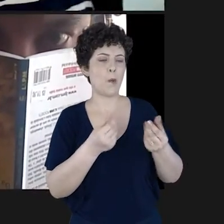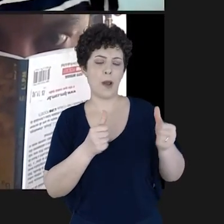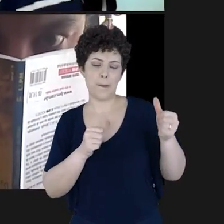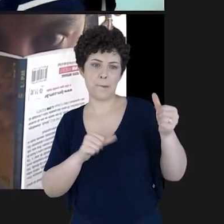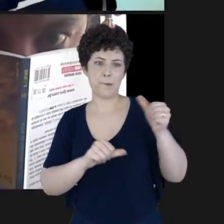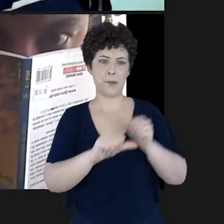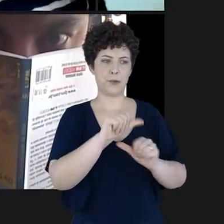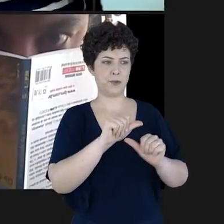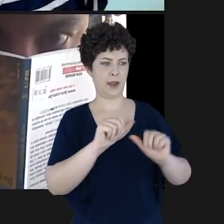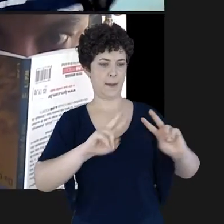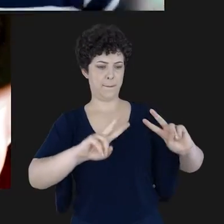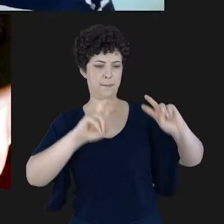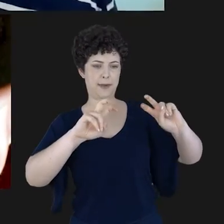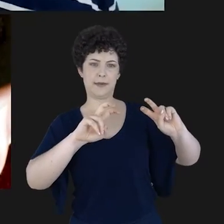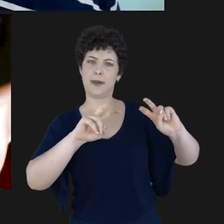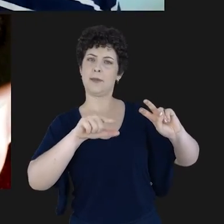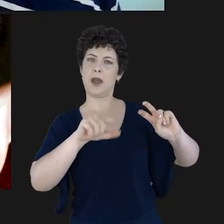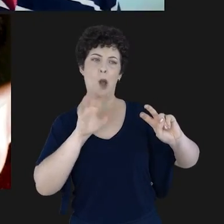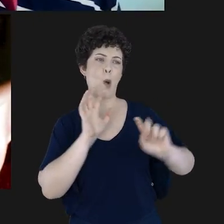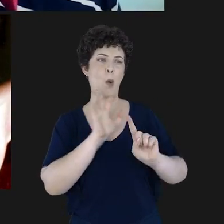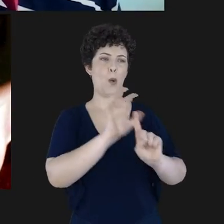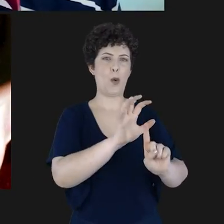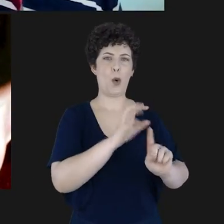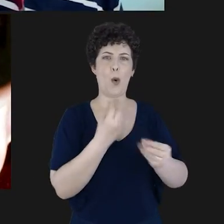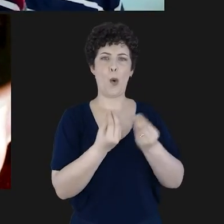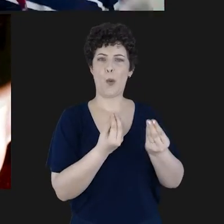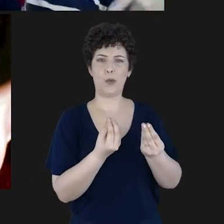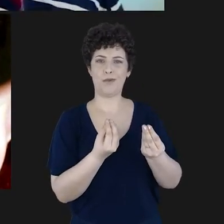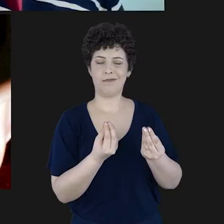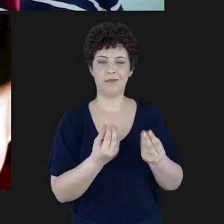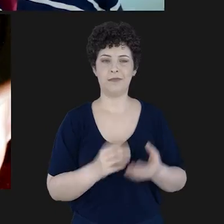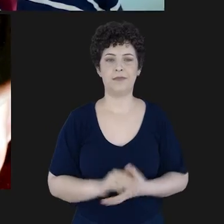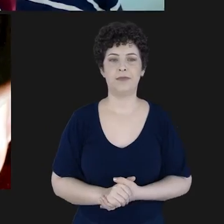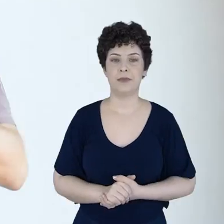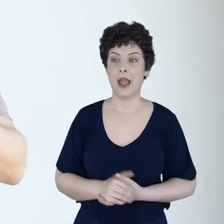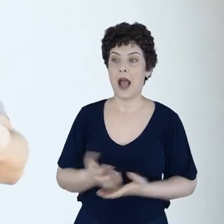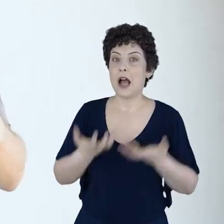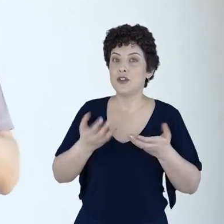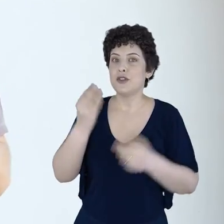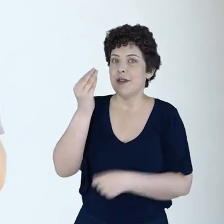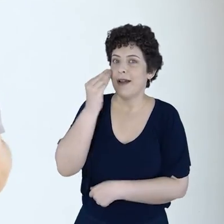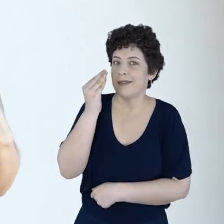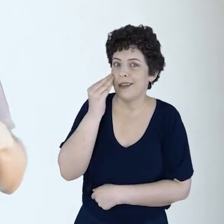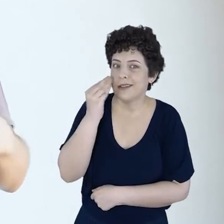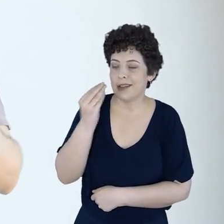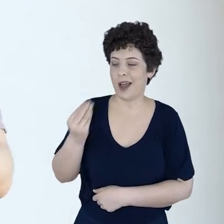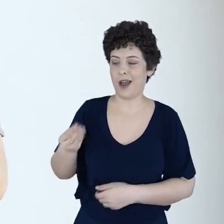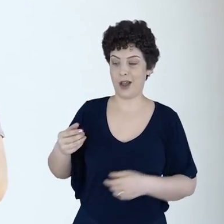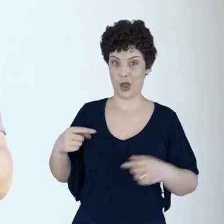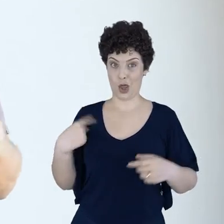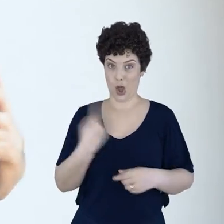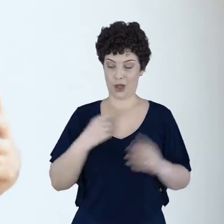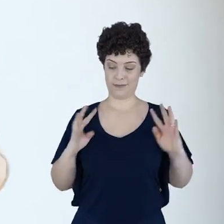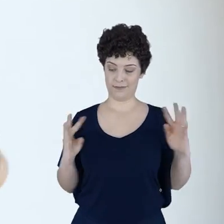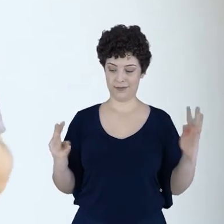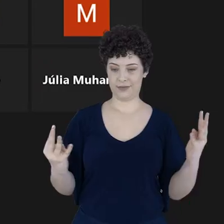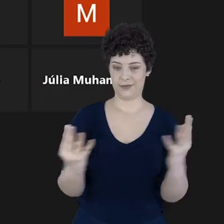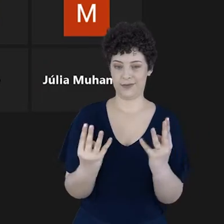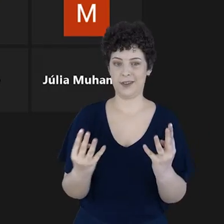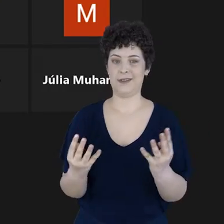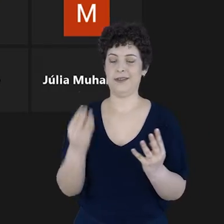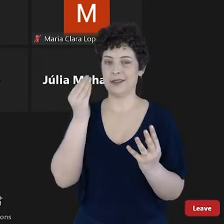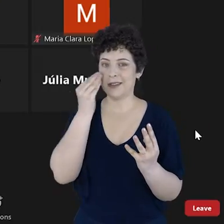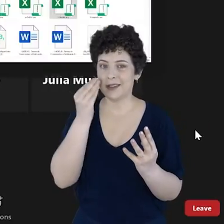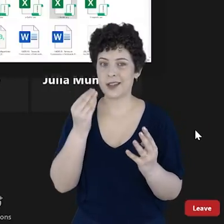eu altero a percepção dessa pessoa que vem me encontrar. Então a gente fazia esses experimentos entre nós mesmos,